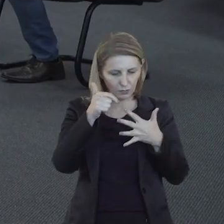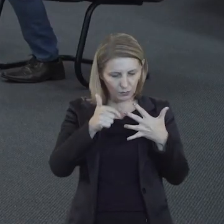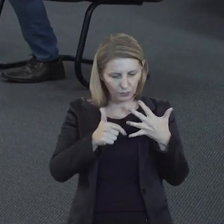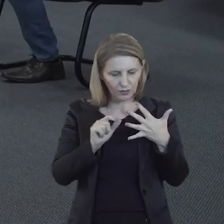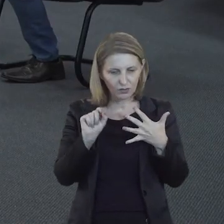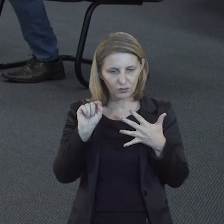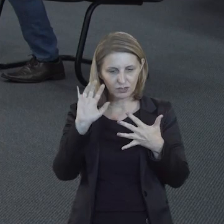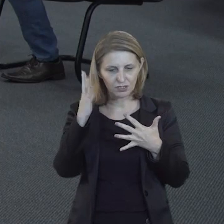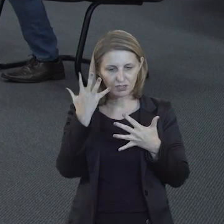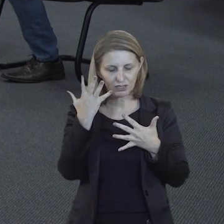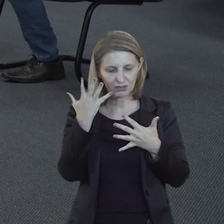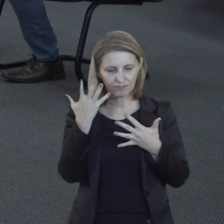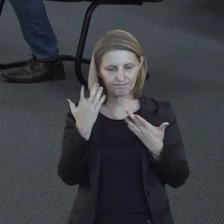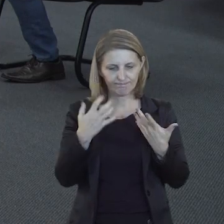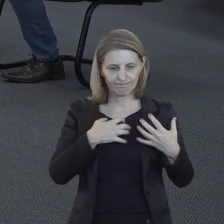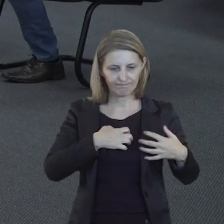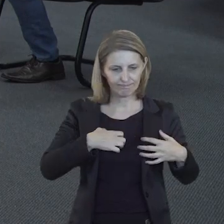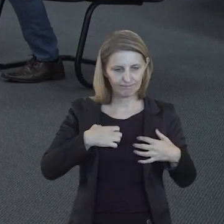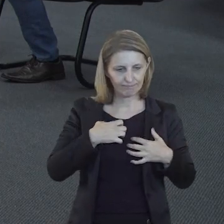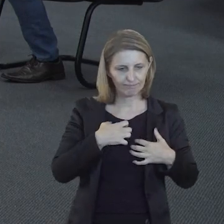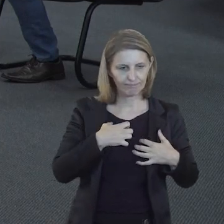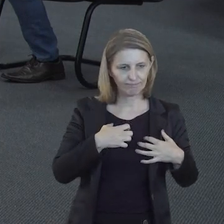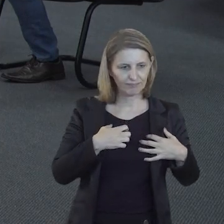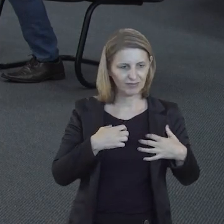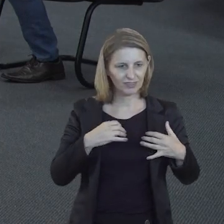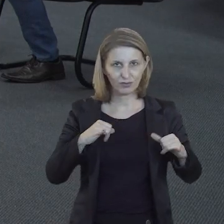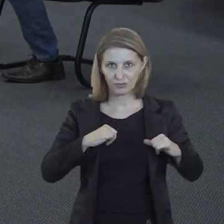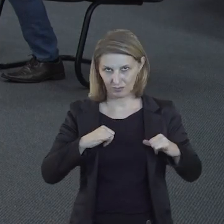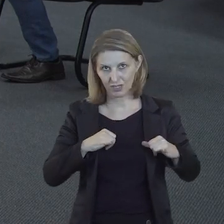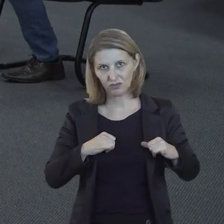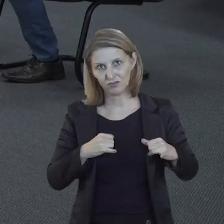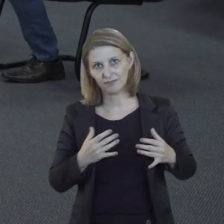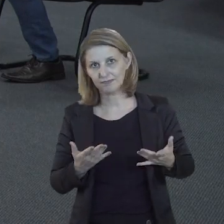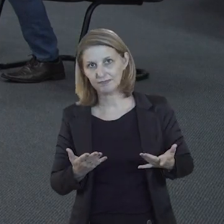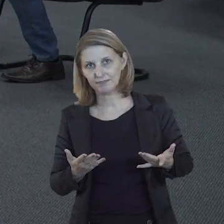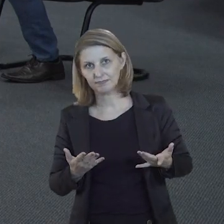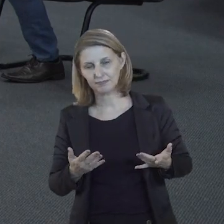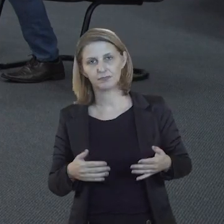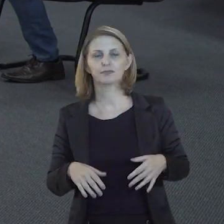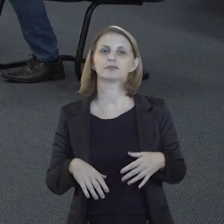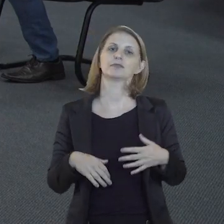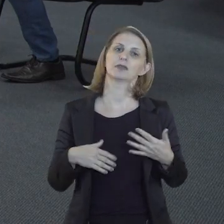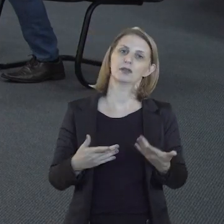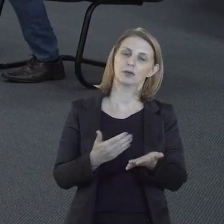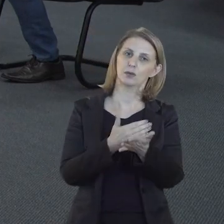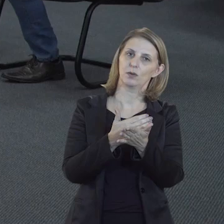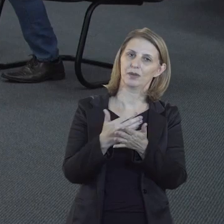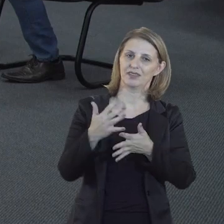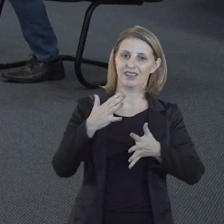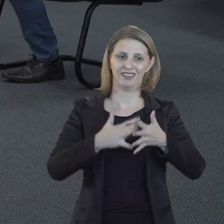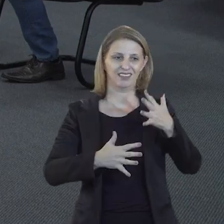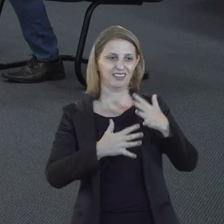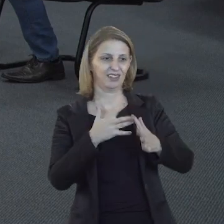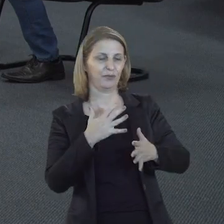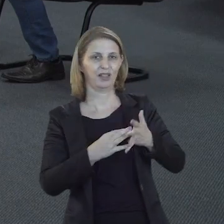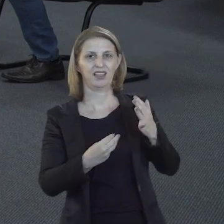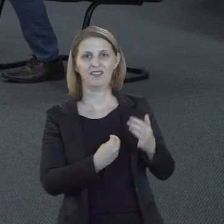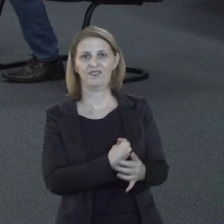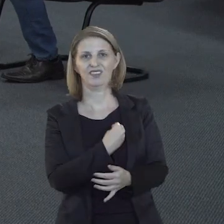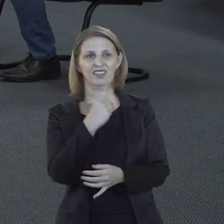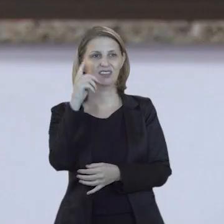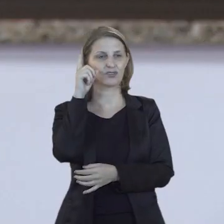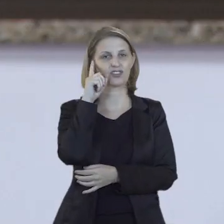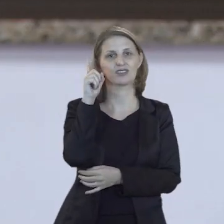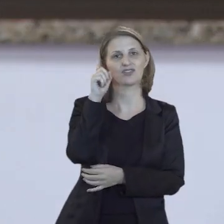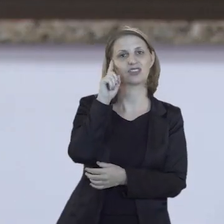preciso compreender se essas coisas me afetam ao ponto de produzir em mim sofrimento. E aí isso começa